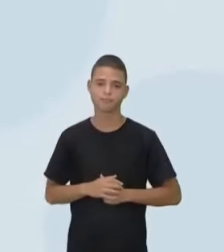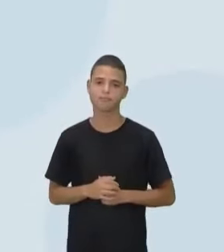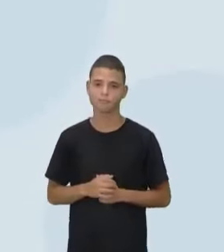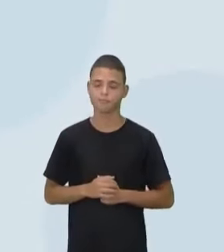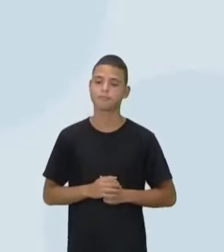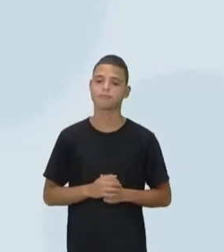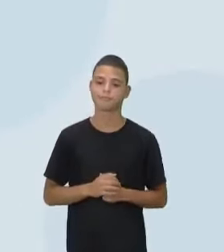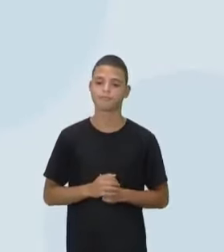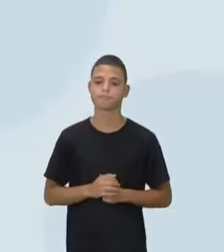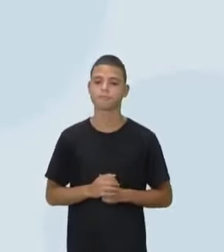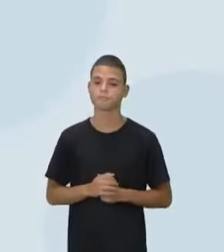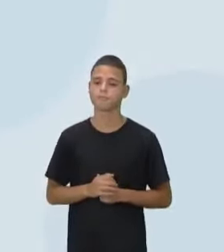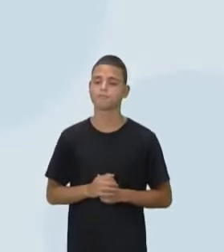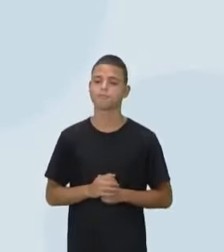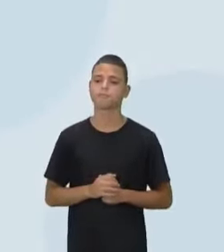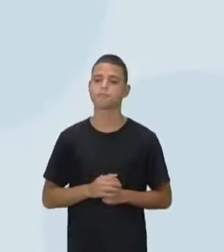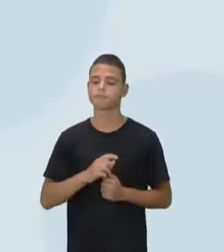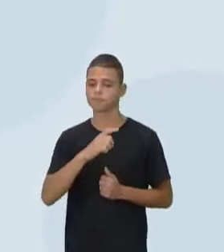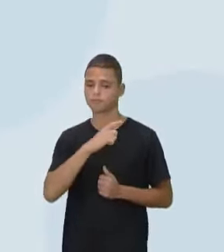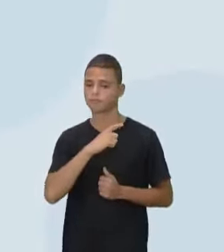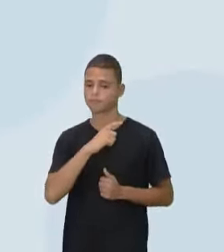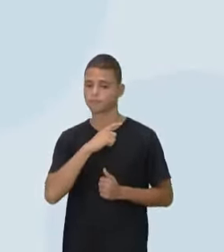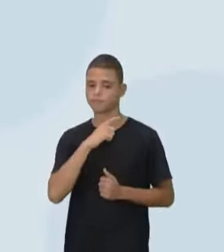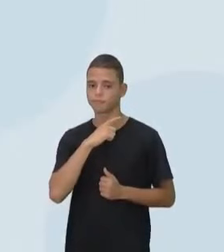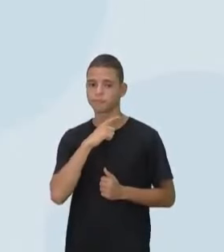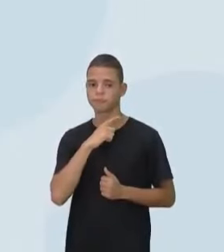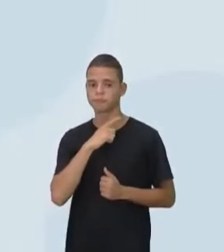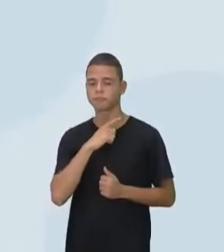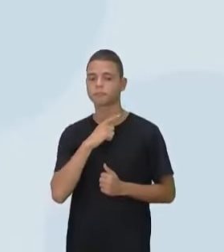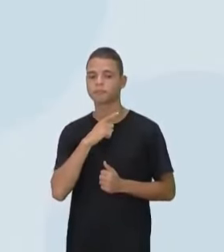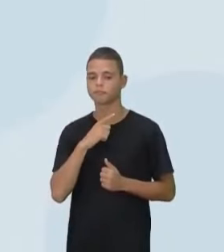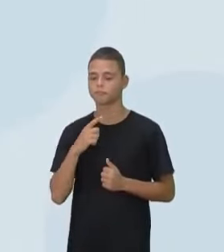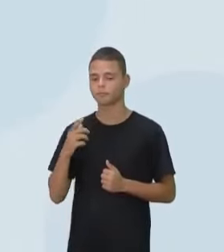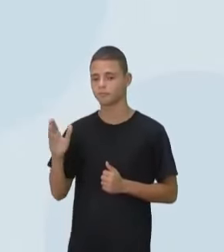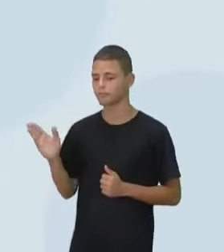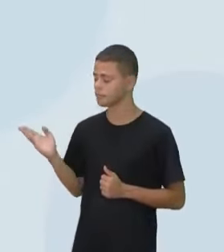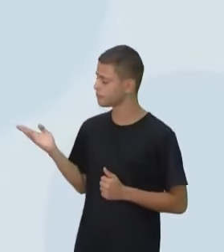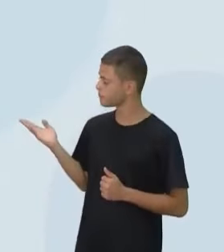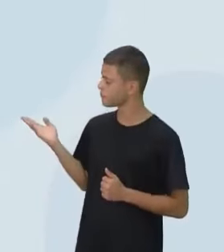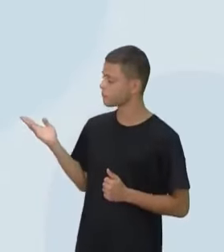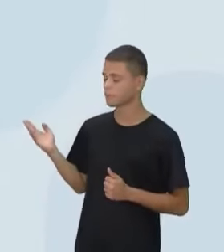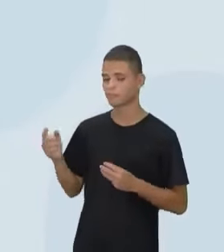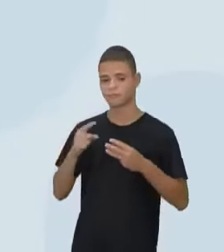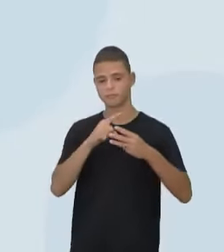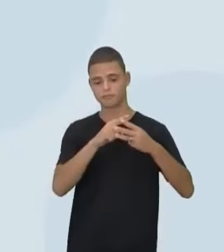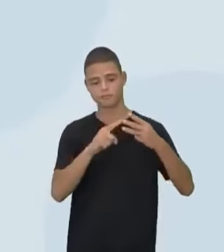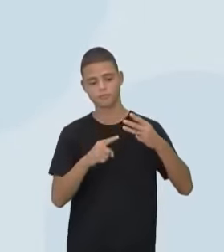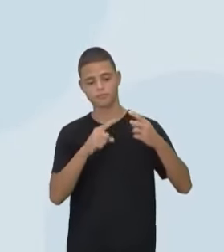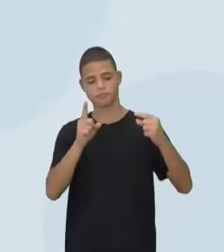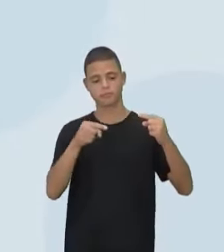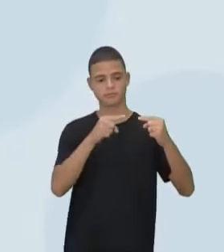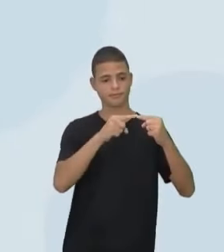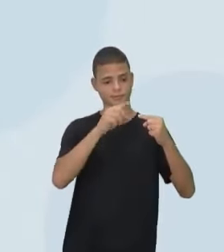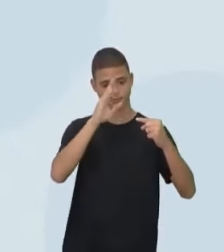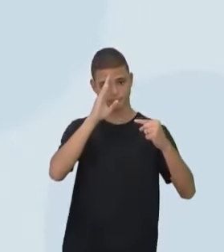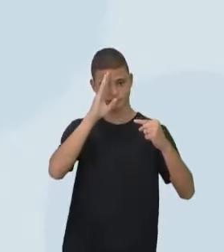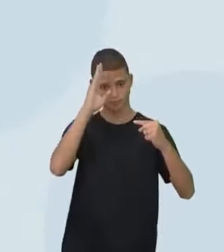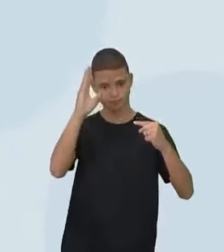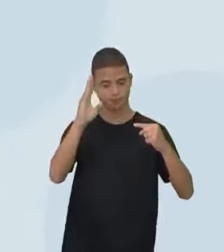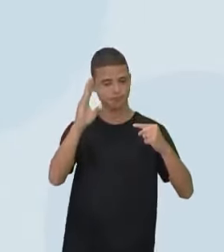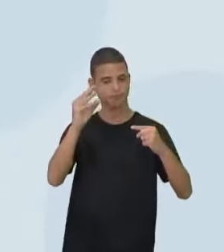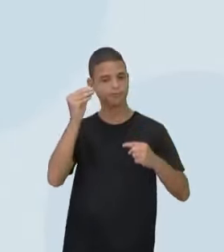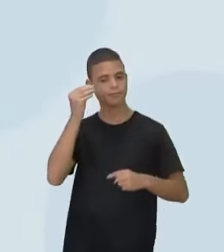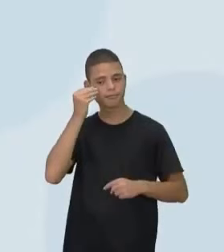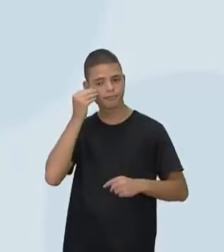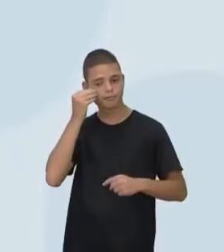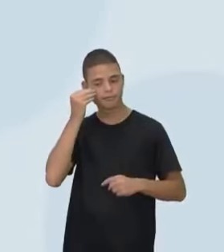pessoal, elas são calcadas, né, tem o alicerce dela aí, são 3 objetivos principais que a gente busca